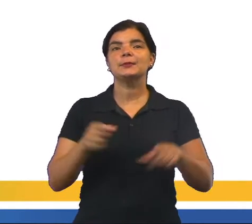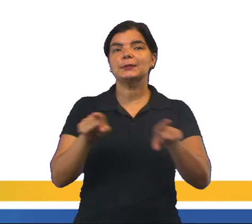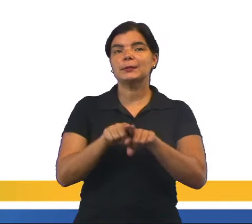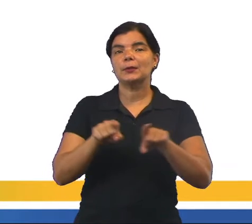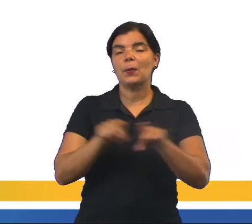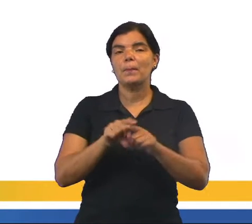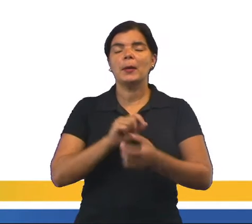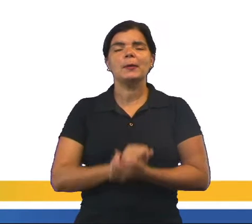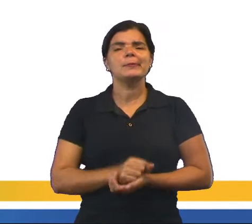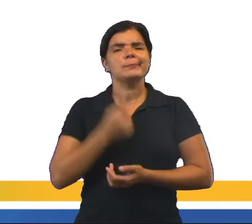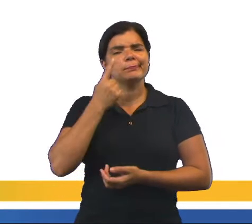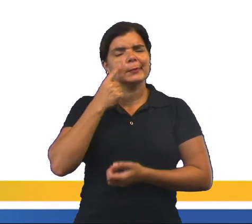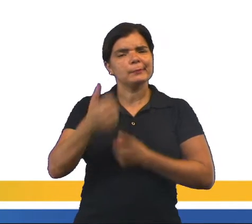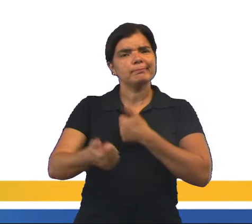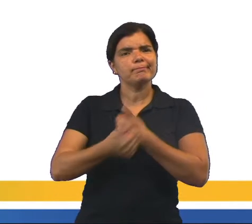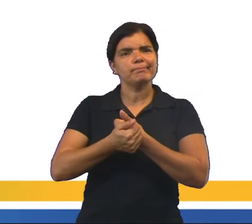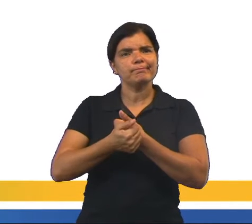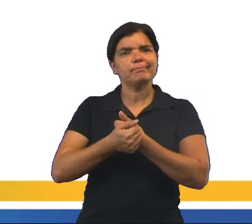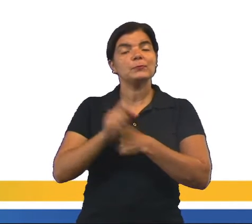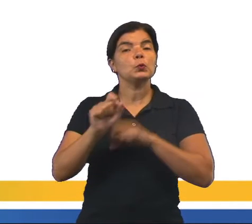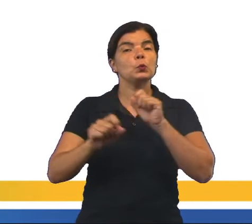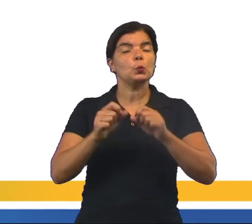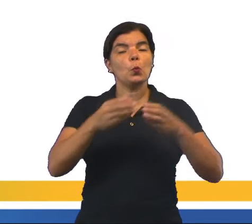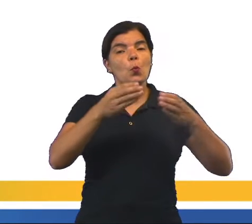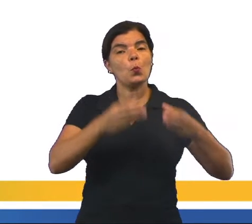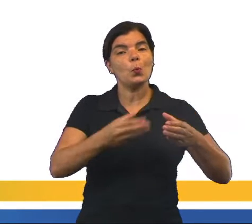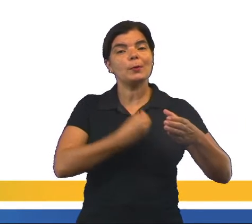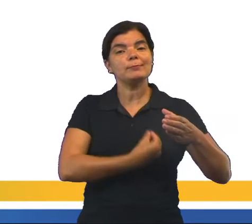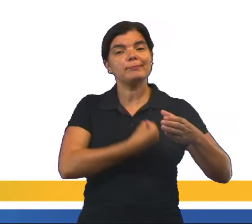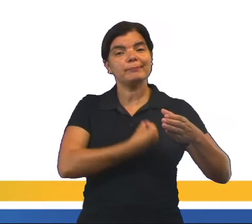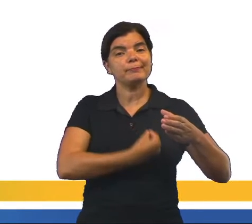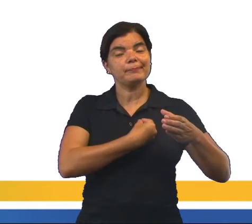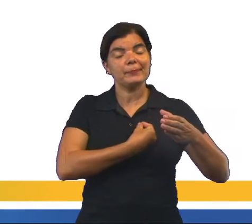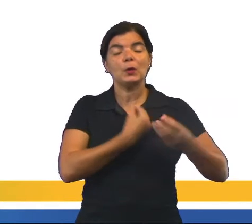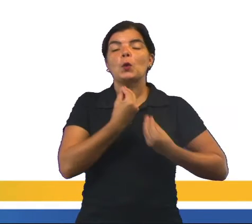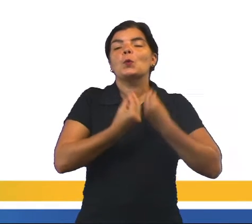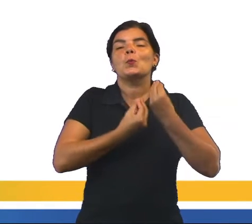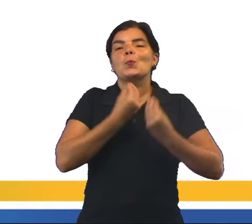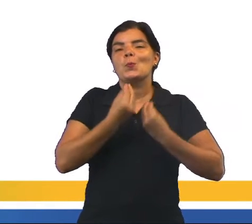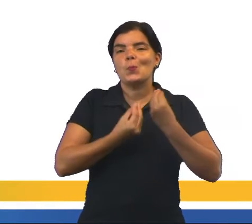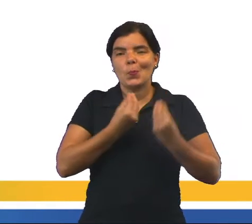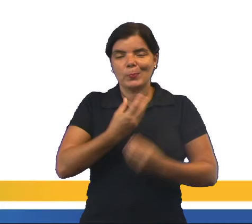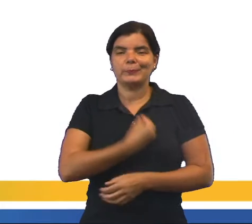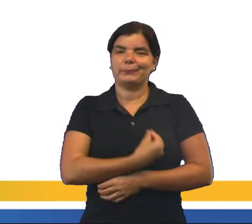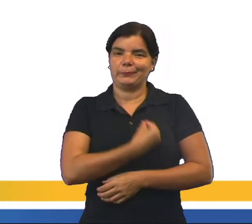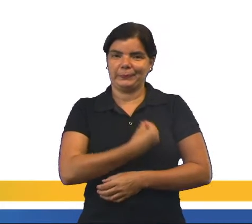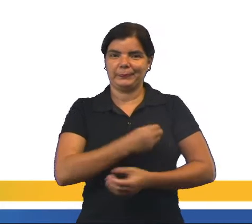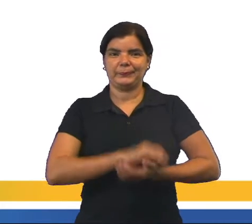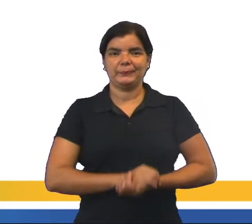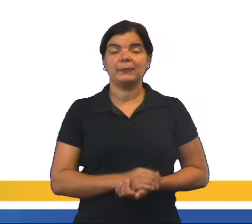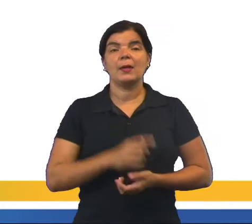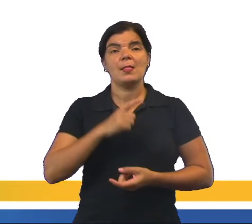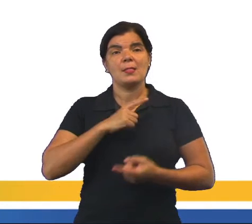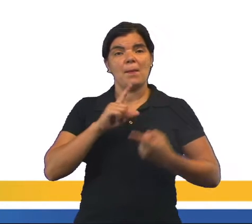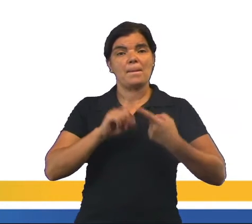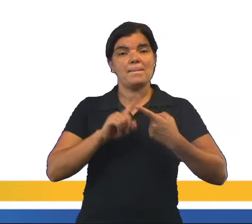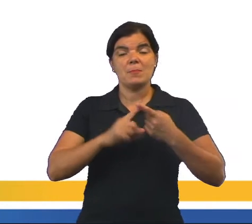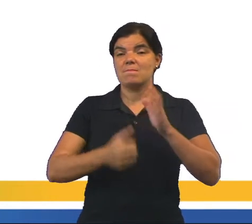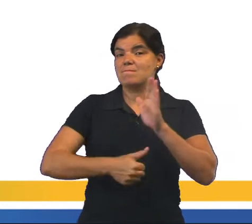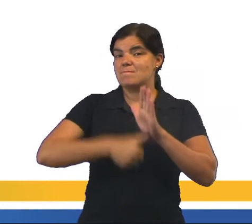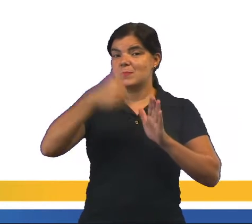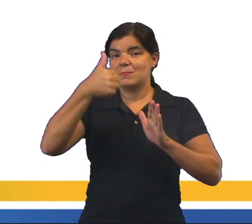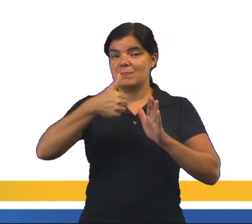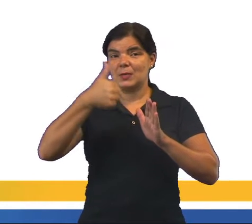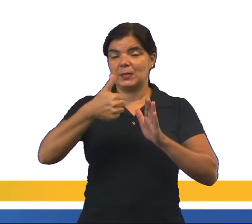também trazendo para uma realidade mais próxima o bairro onde moramos e a condição que vivemos. Então temos aí que, olha